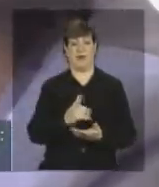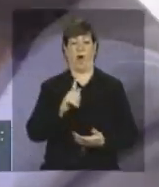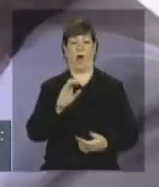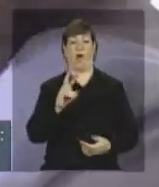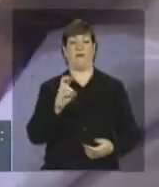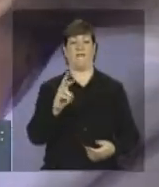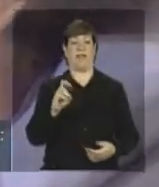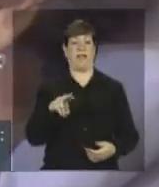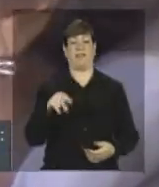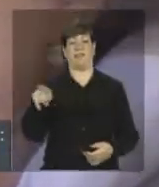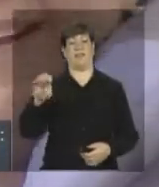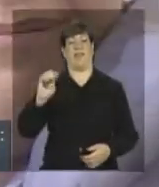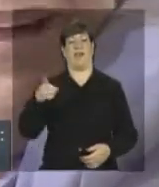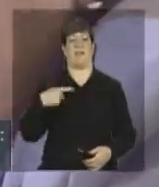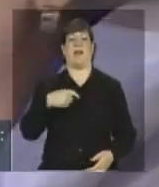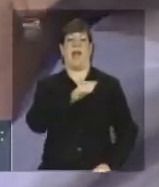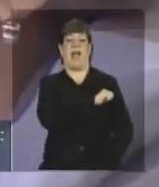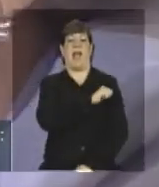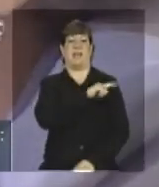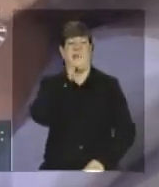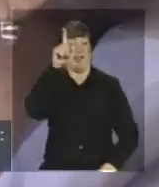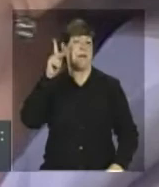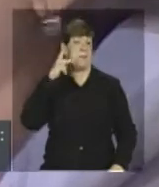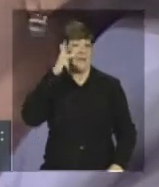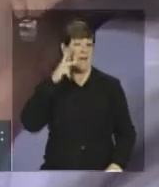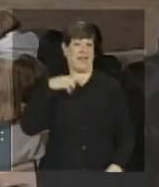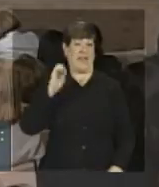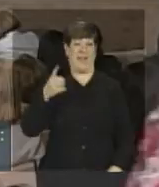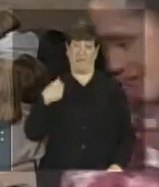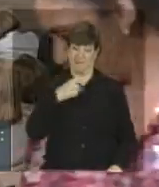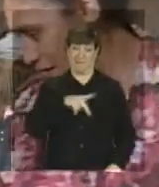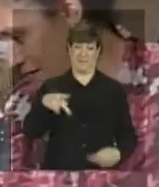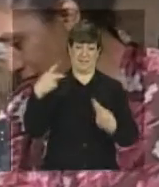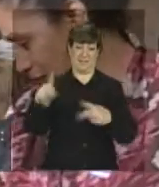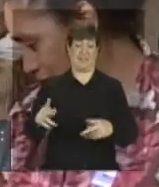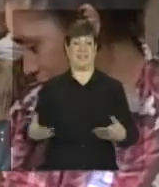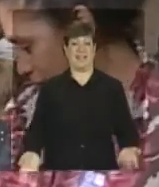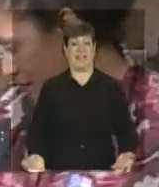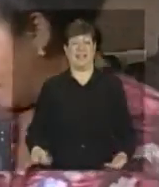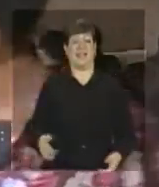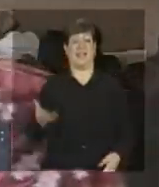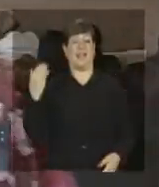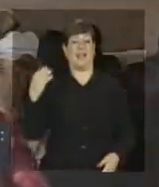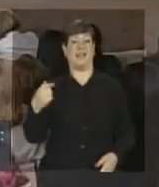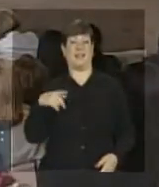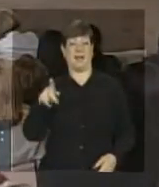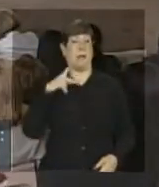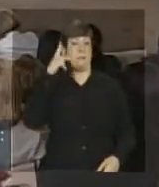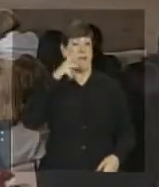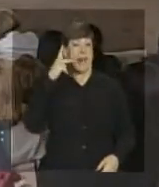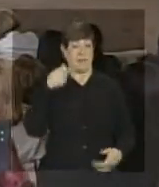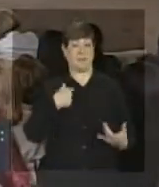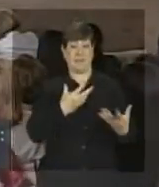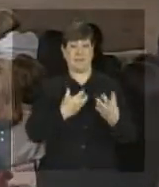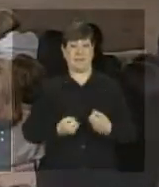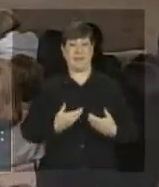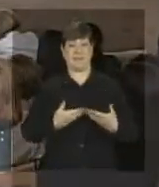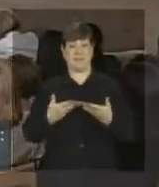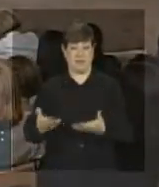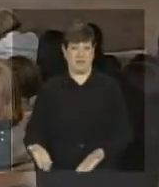aluno, na Paraíba. Quando eu saí, a Paraíba me acolheu num dos momentos